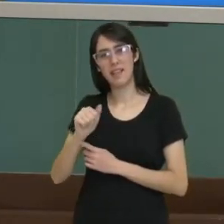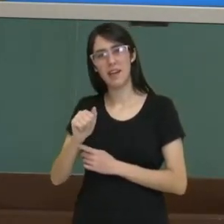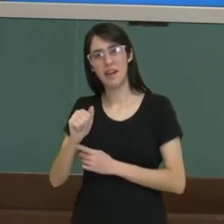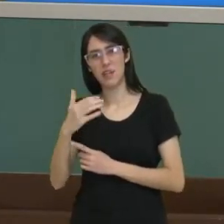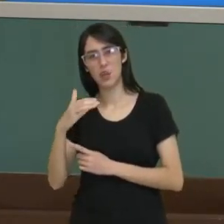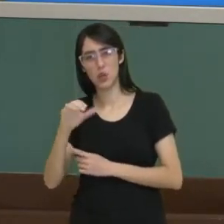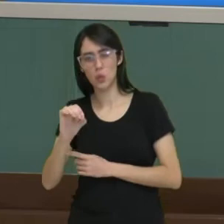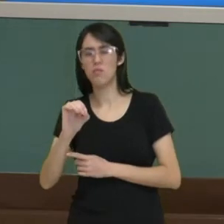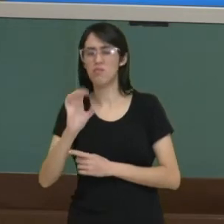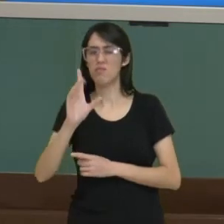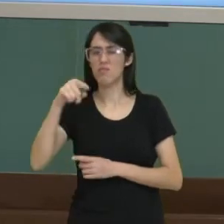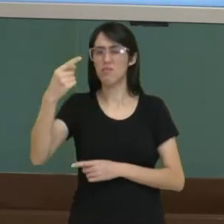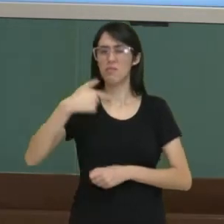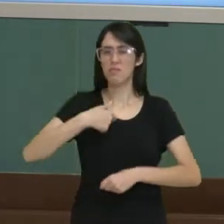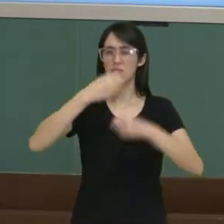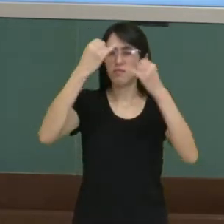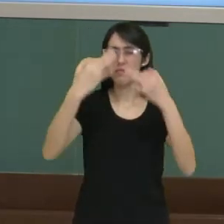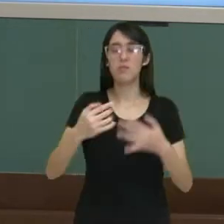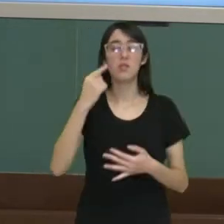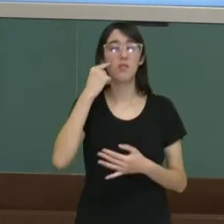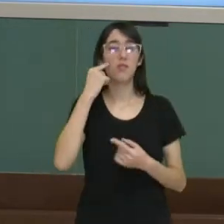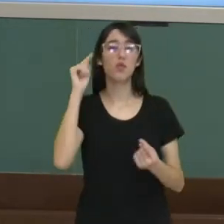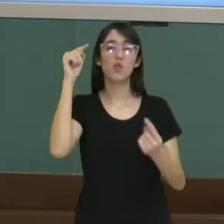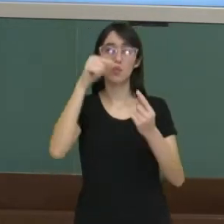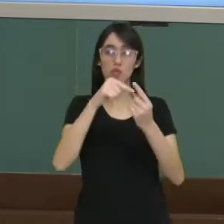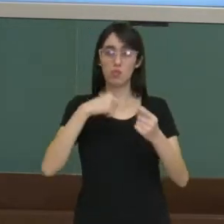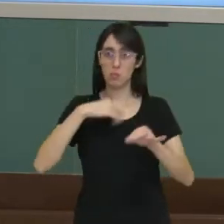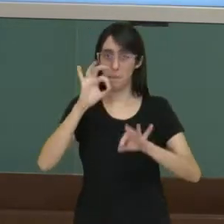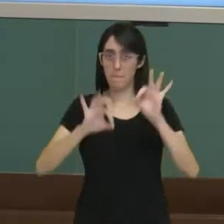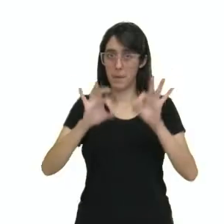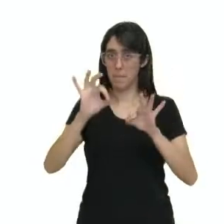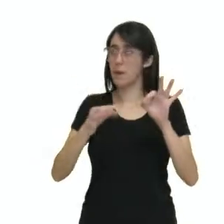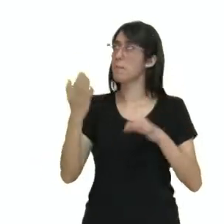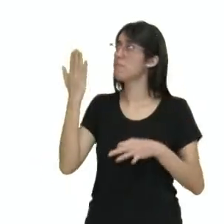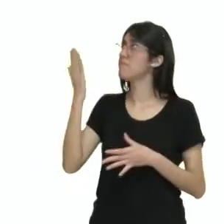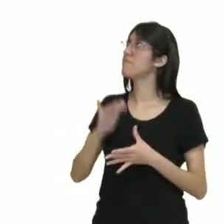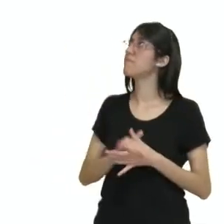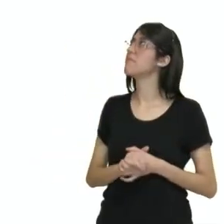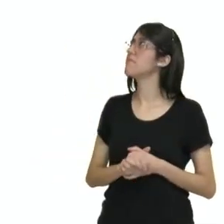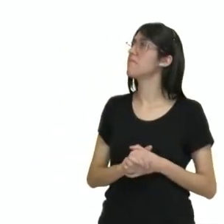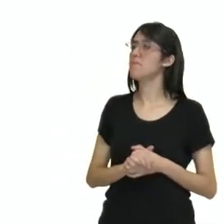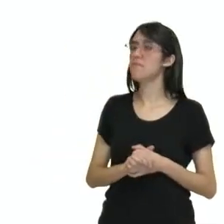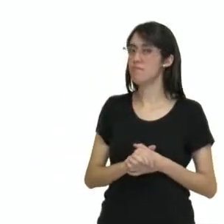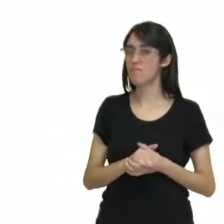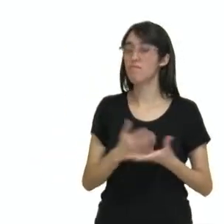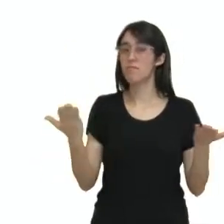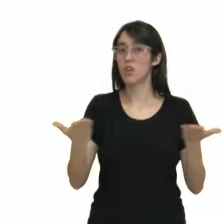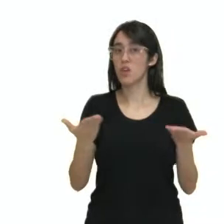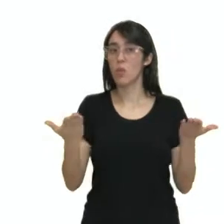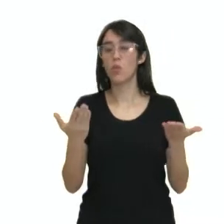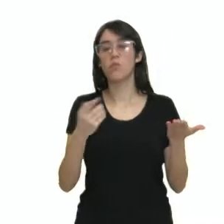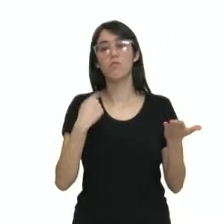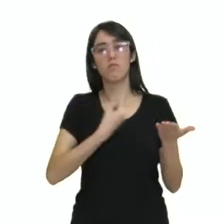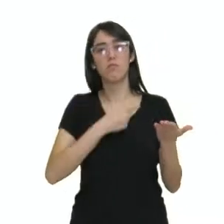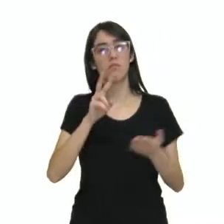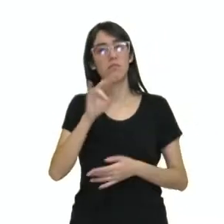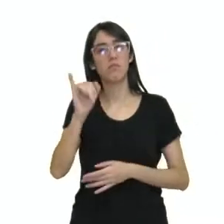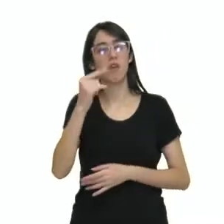esses objetivos da aula de hoje que o professor preparou para vocês. Nós vamos analisar a